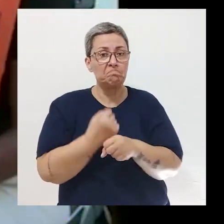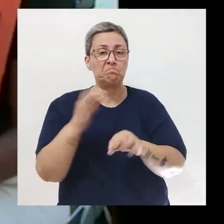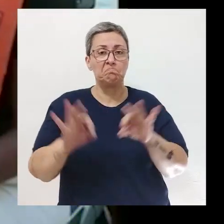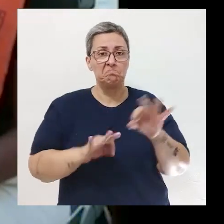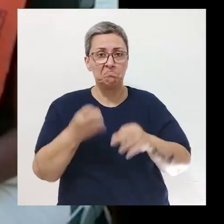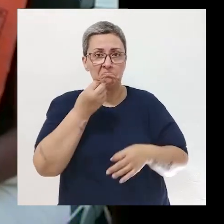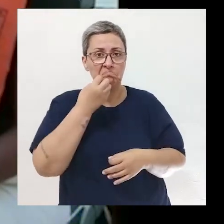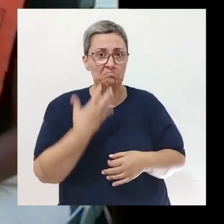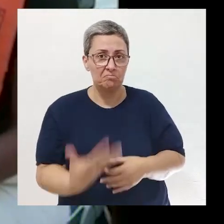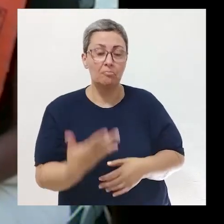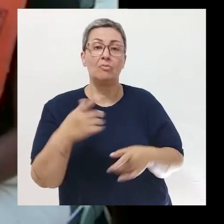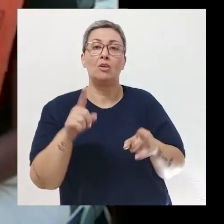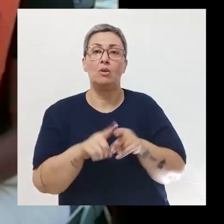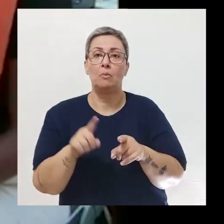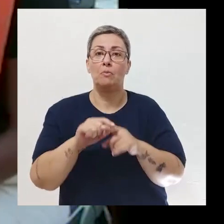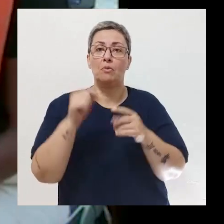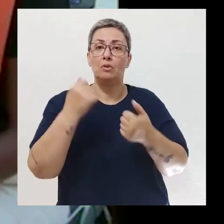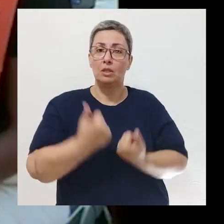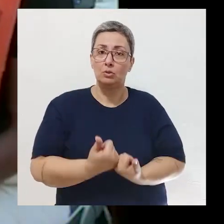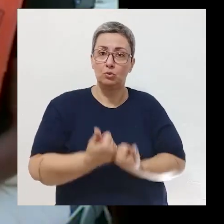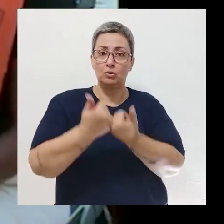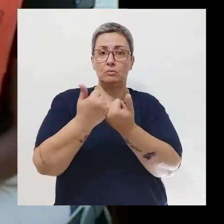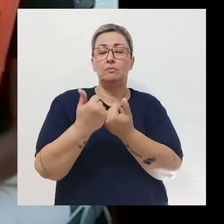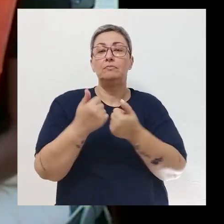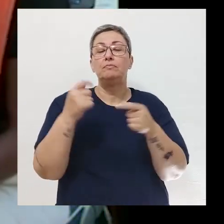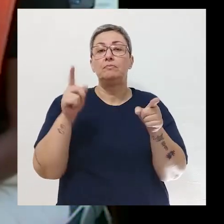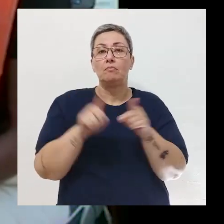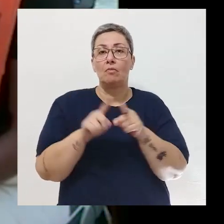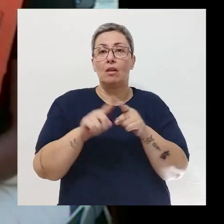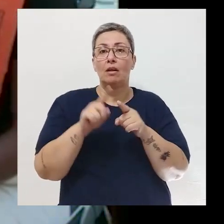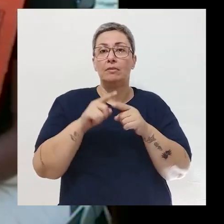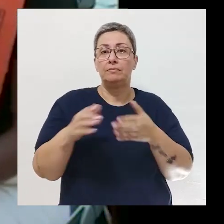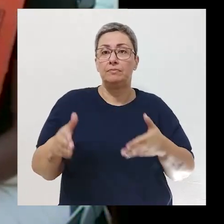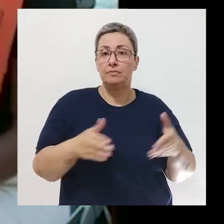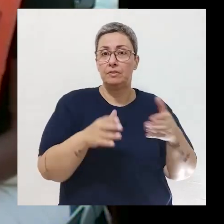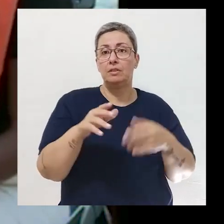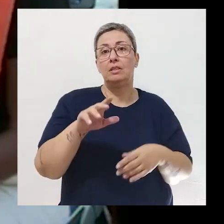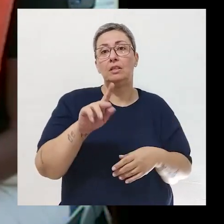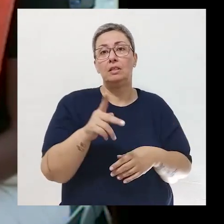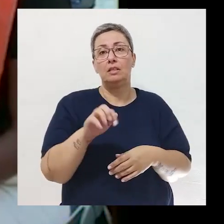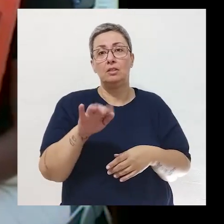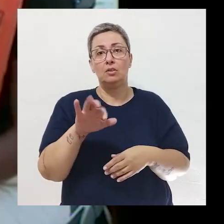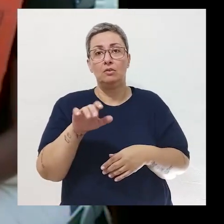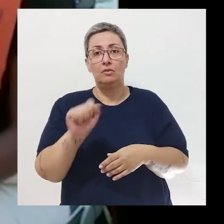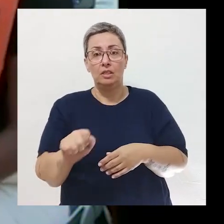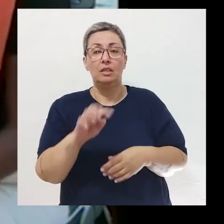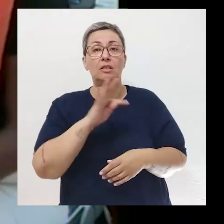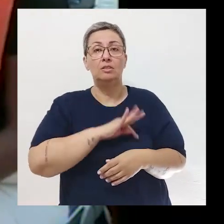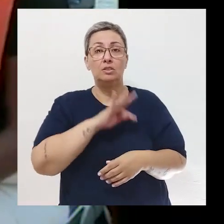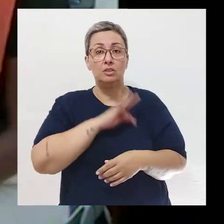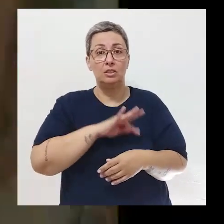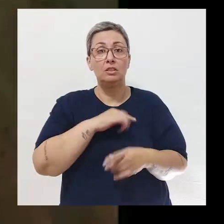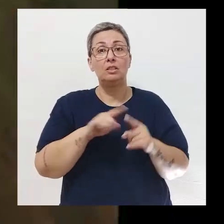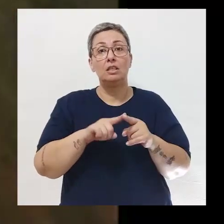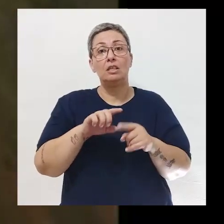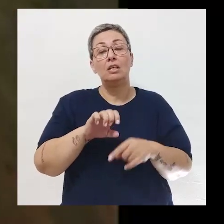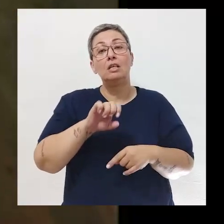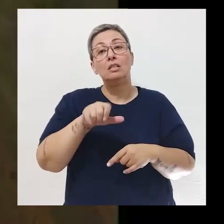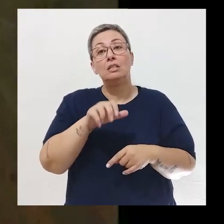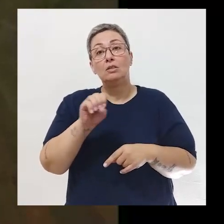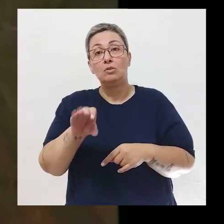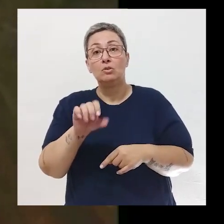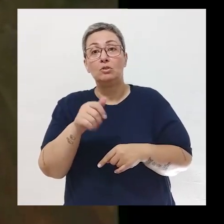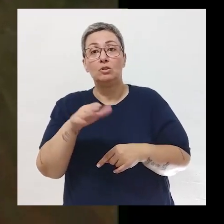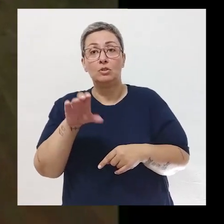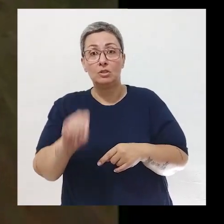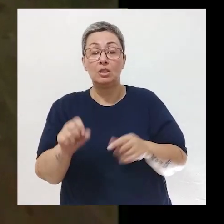projeto muito bem feito, o qual dá essa sustentação da hidrovia de Rio Tietê e Rio São José dos